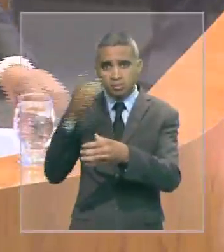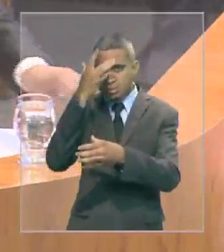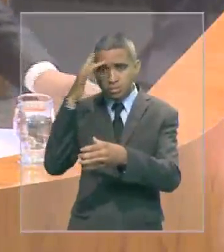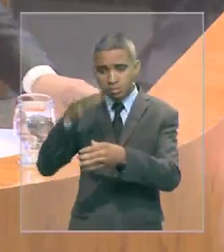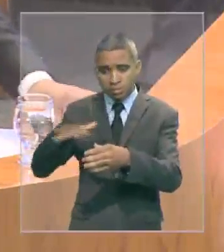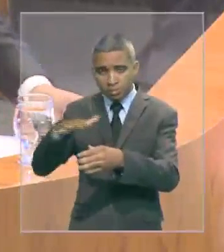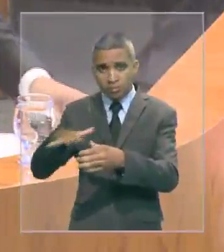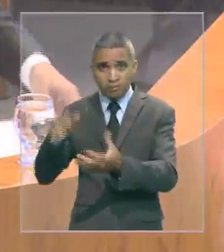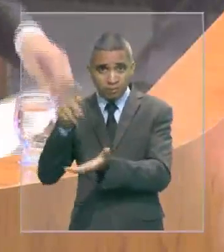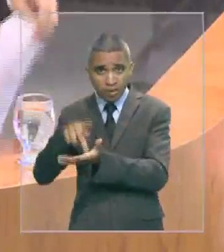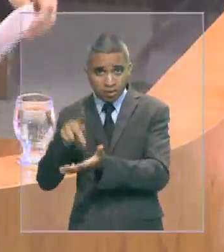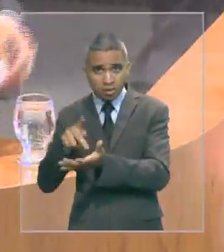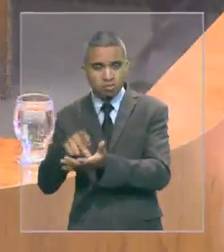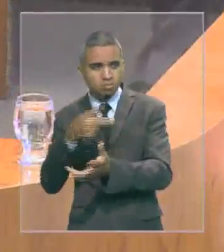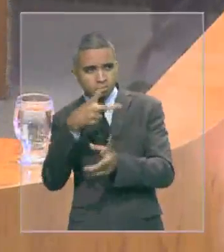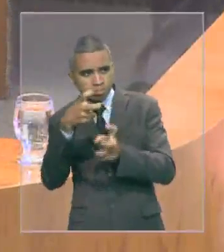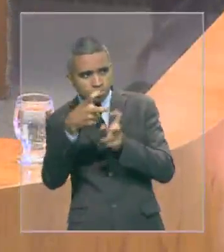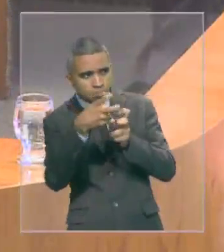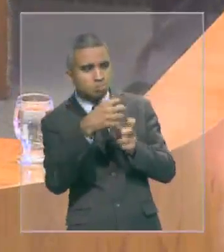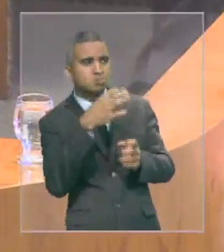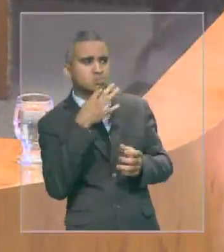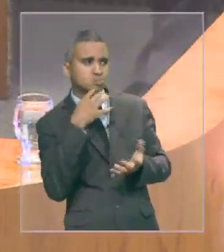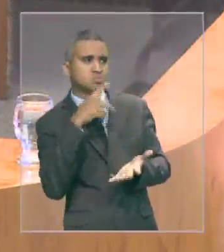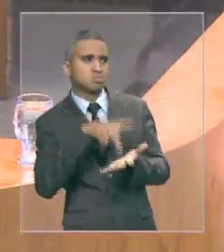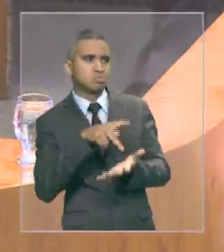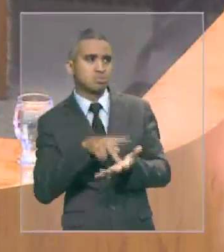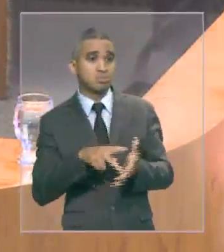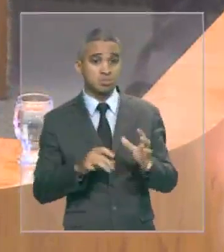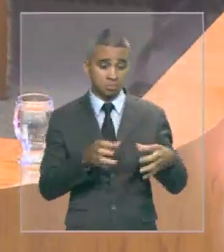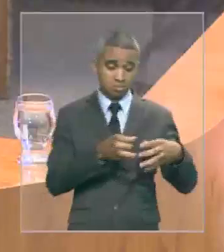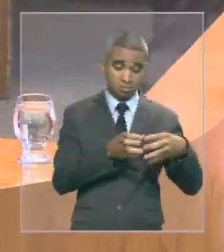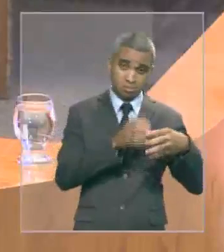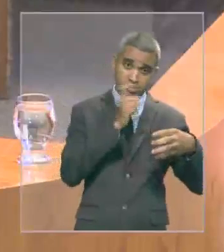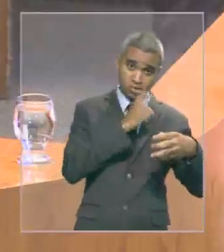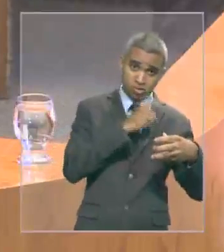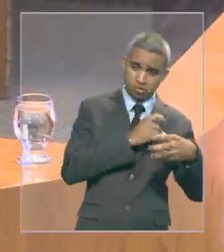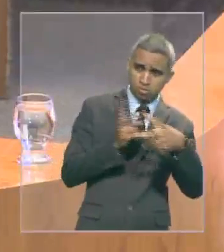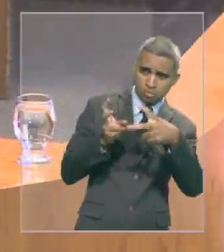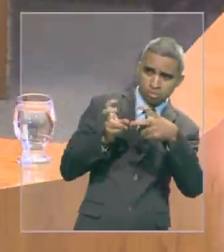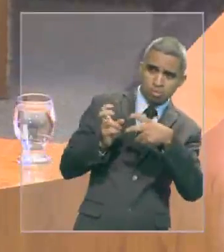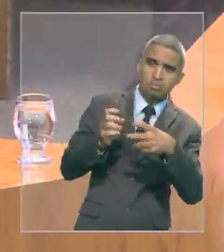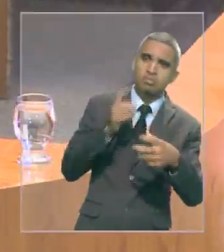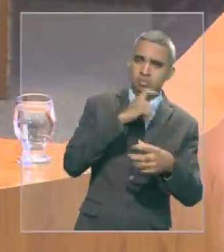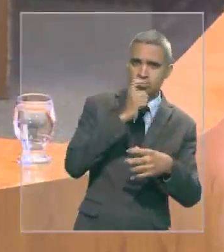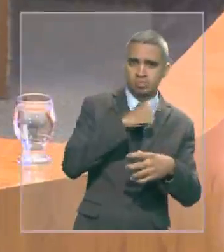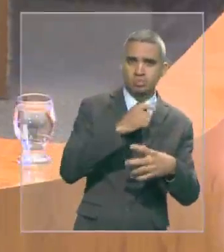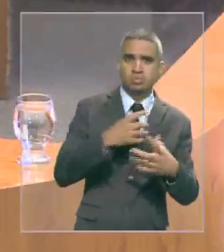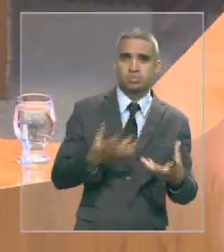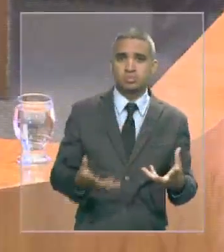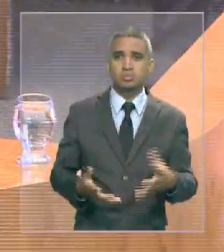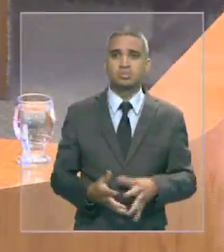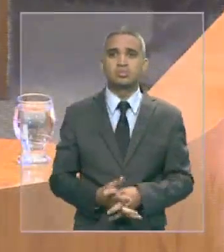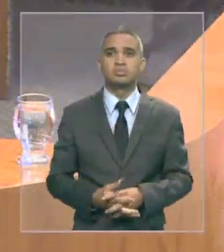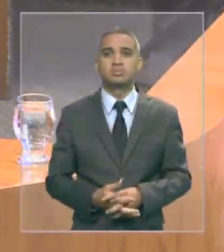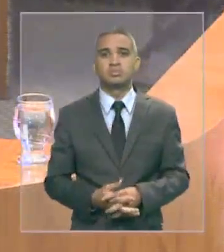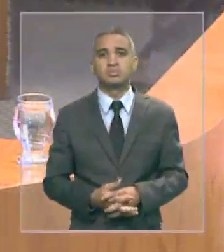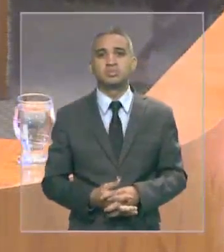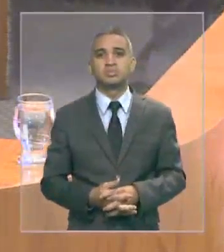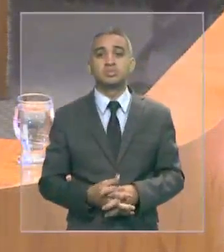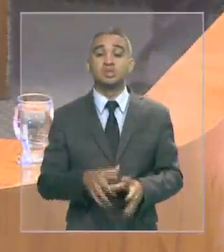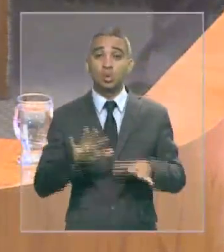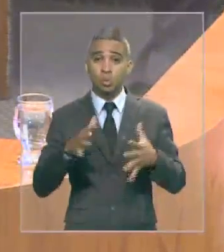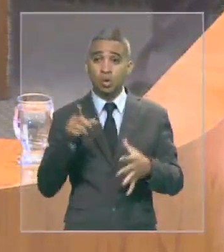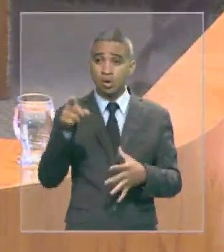Excelência, vamos nos ater ao transporte público, porque na hora que o senhor quiser debater sobre a saúde, na hora que o senhor